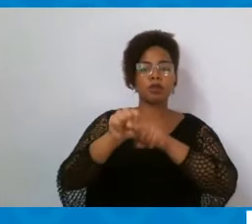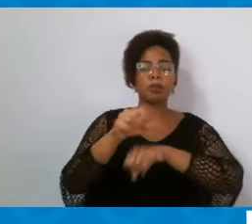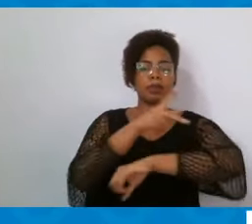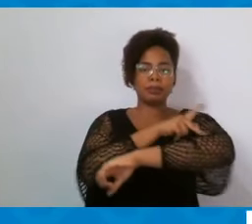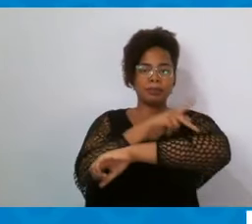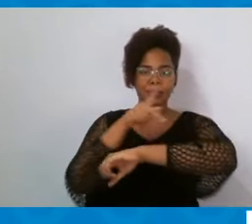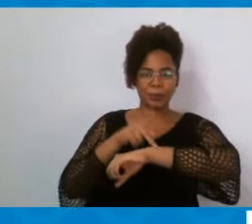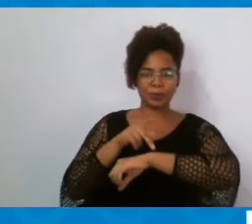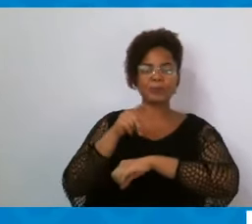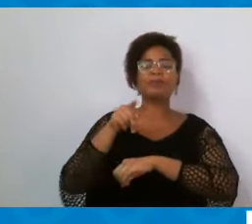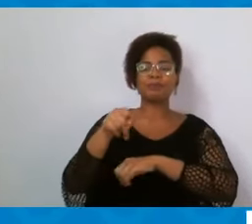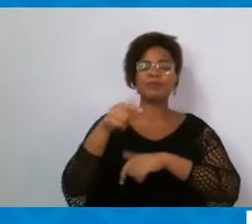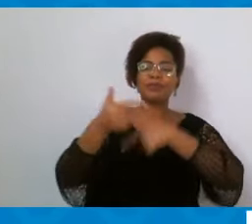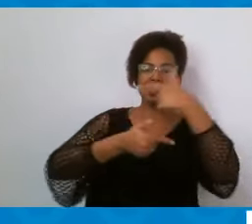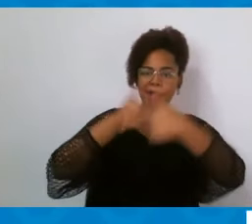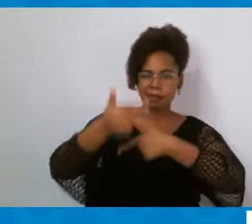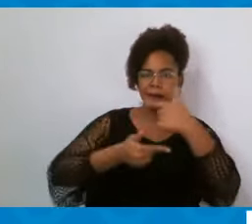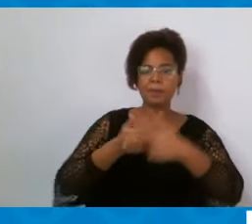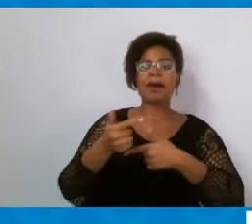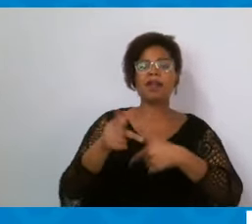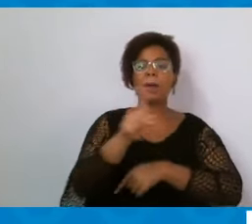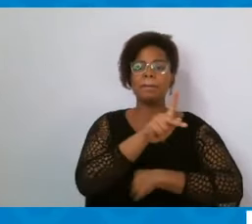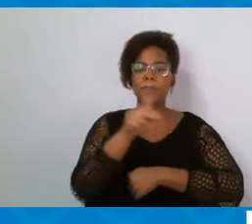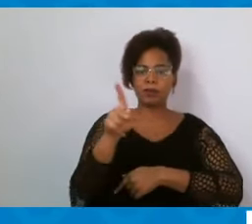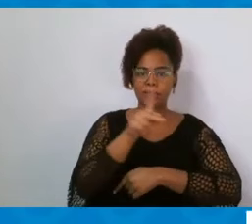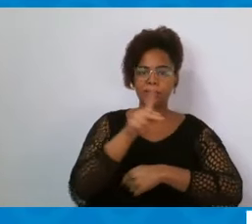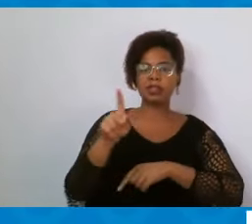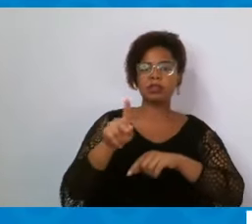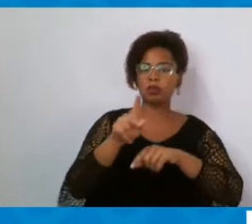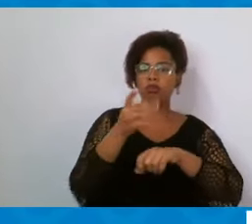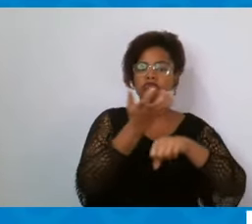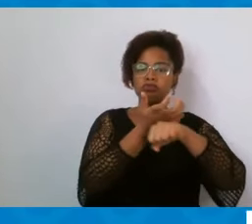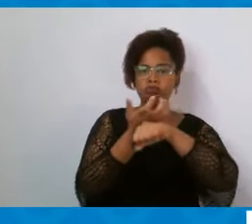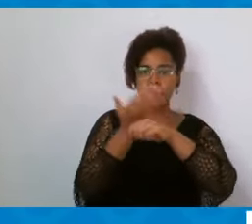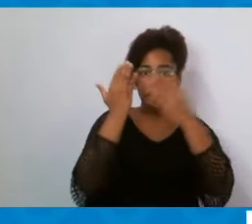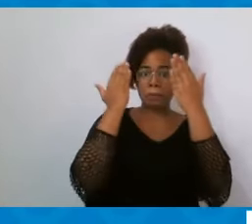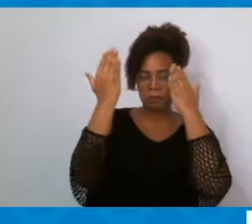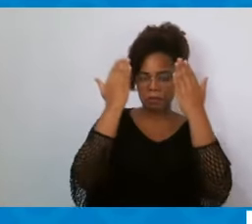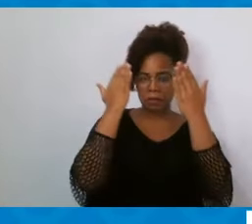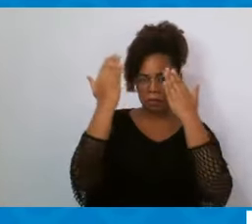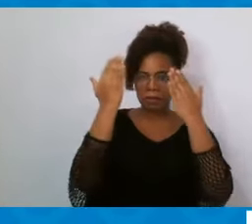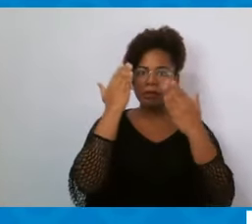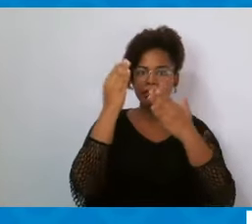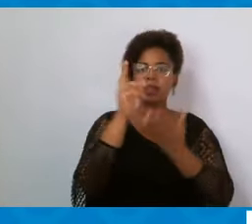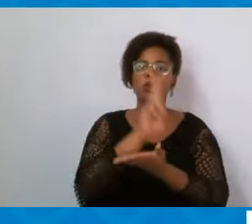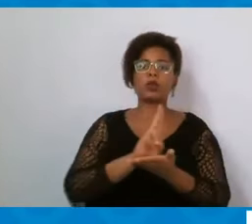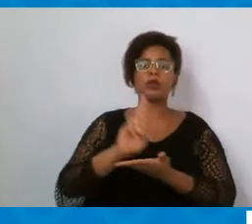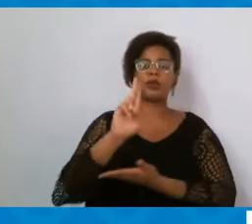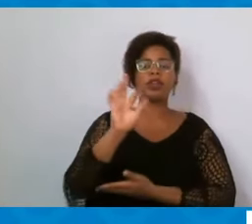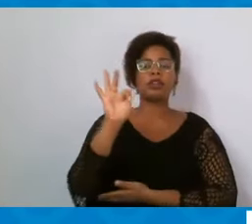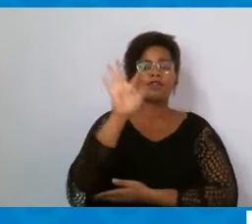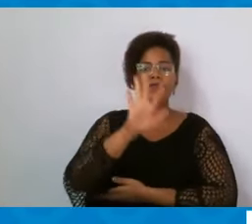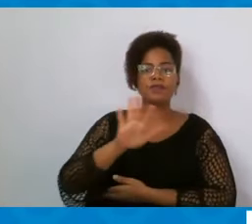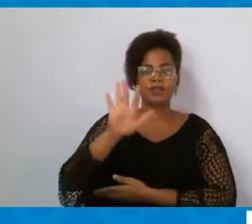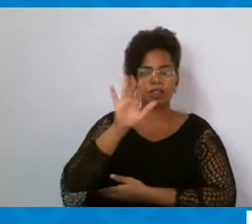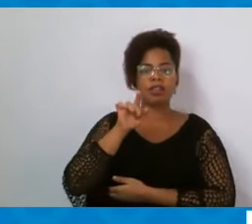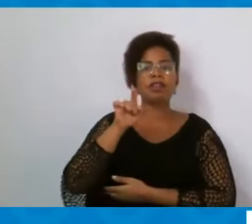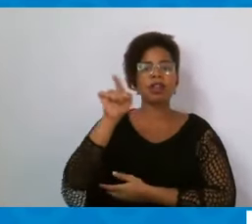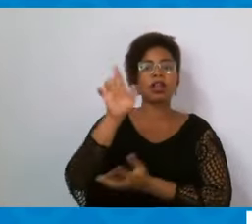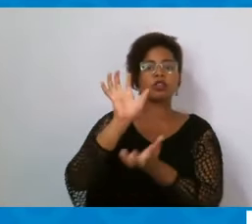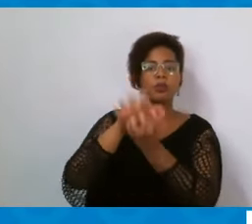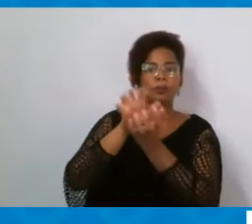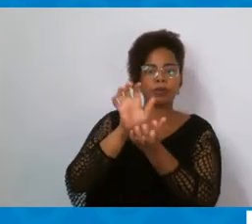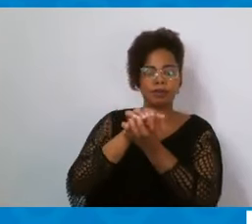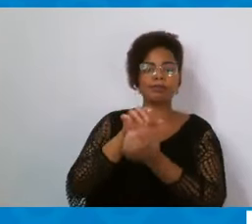professor adjunto de psicologia na Universidade Federal de Pernambuco. Ele é professor colaborador da Cesar